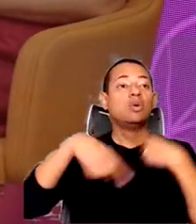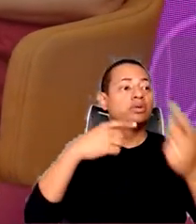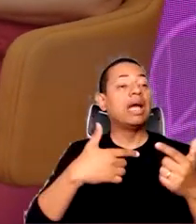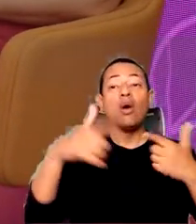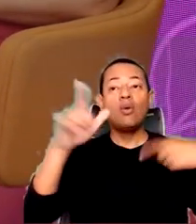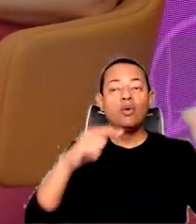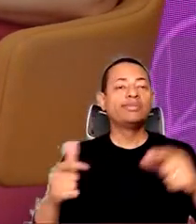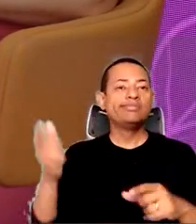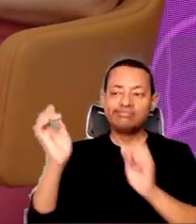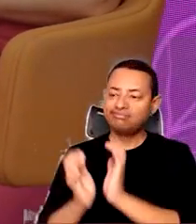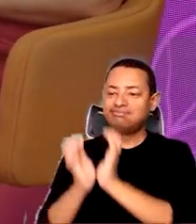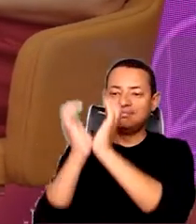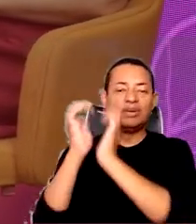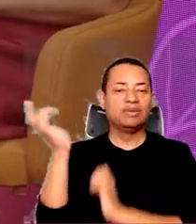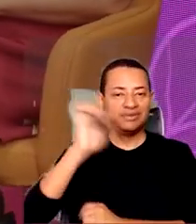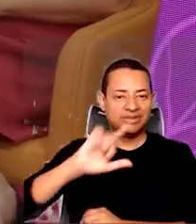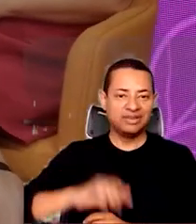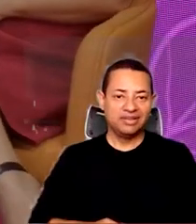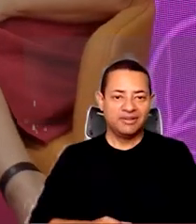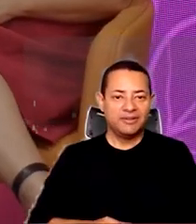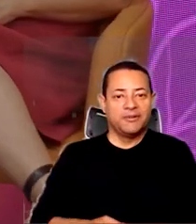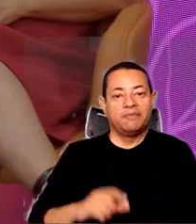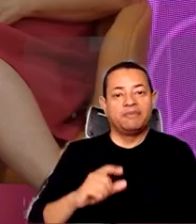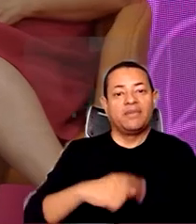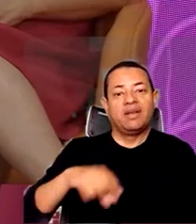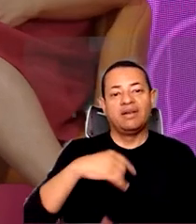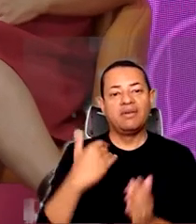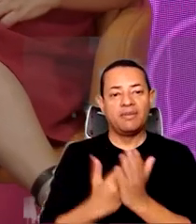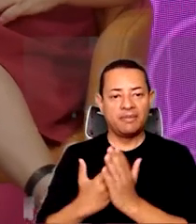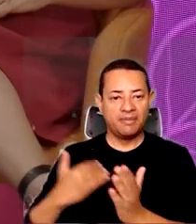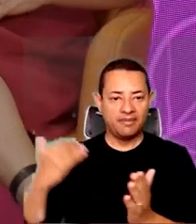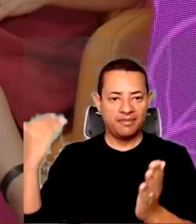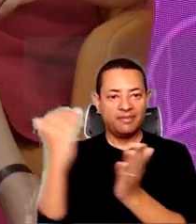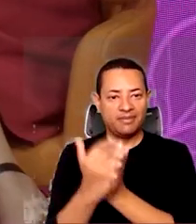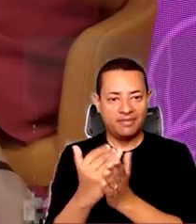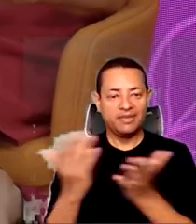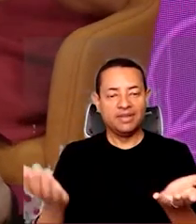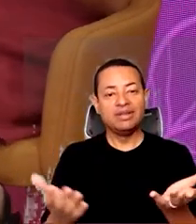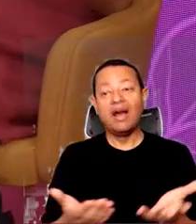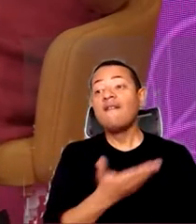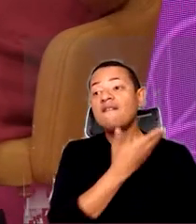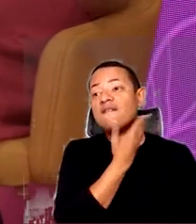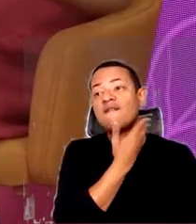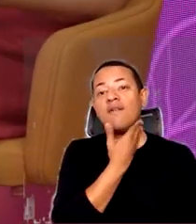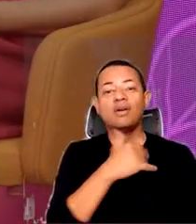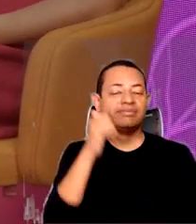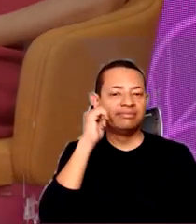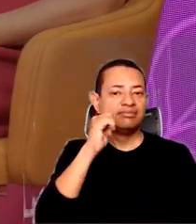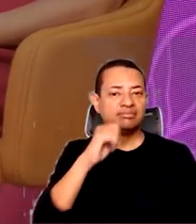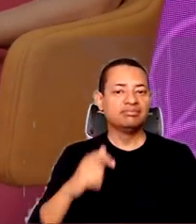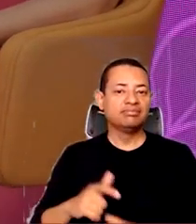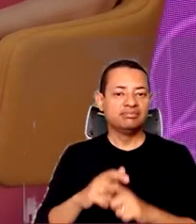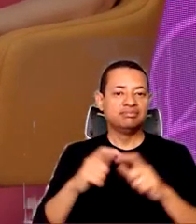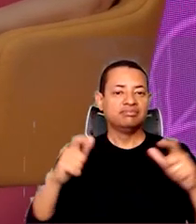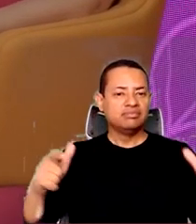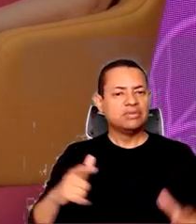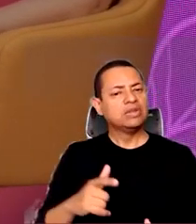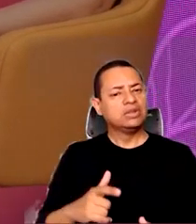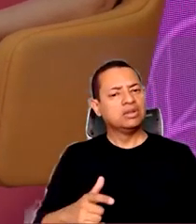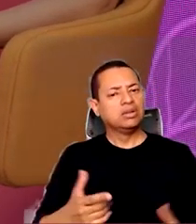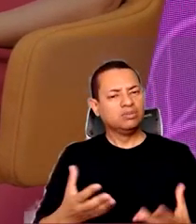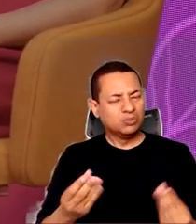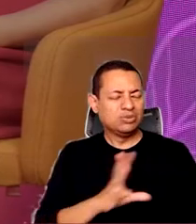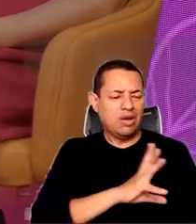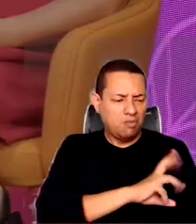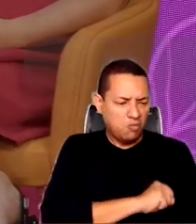vencedoras né e a gente vai aumentando a nossa egrégora aqui feminina de vozes né e de muito